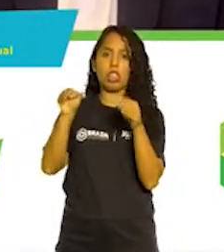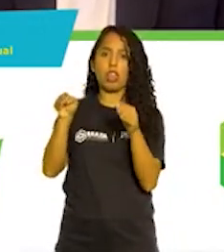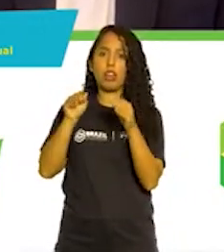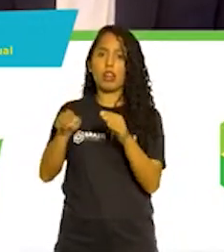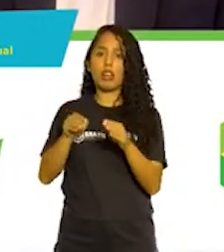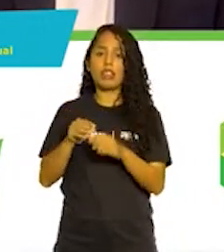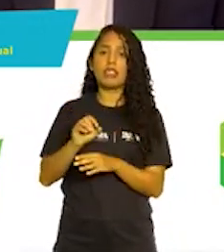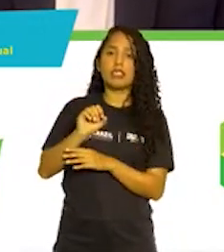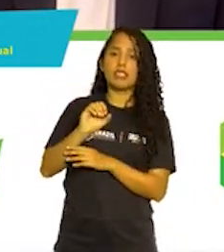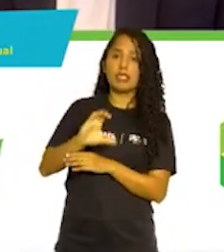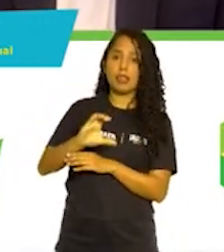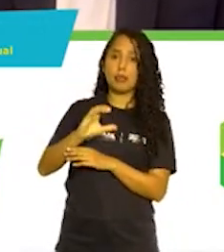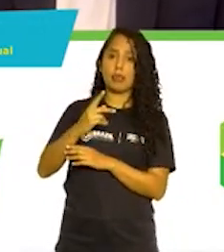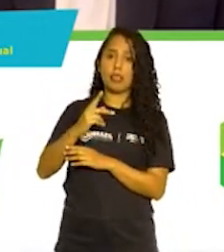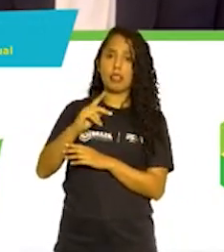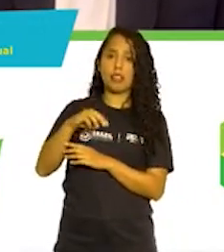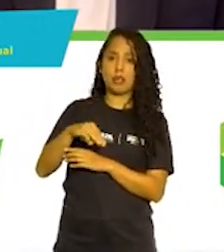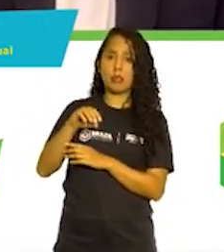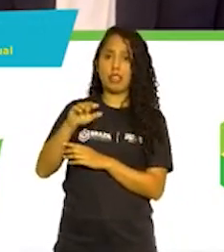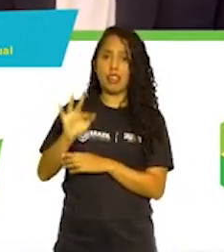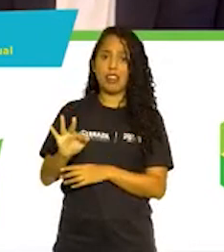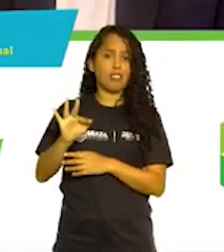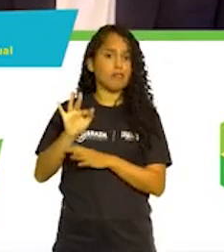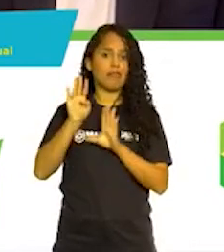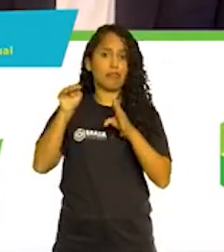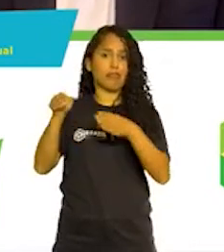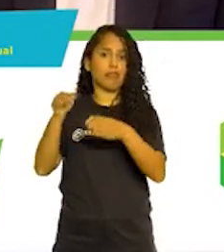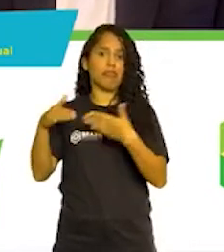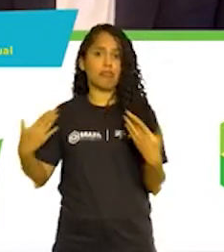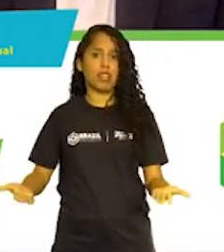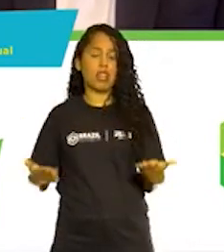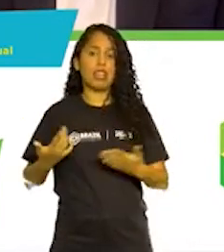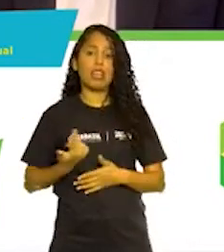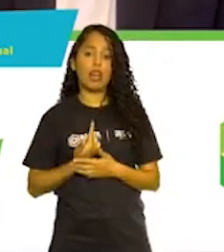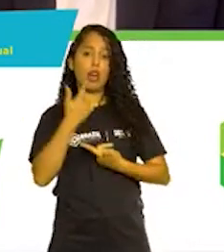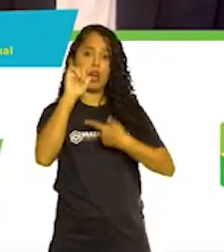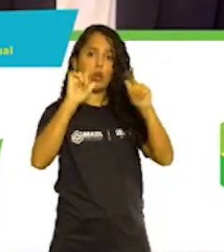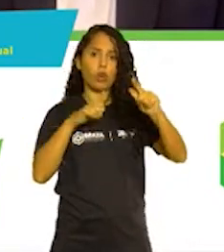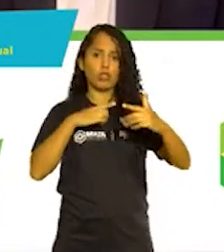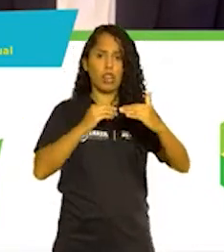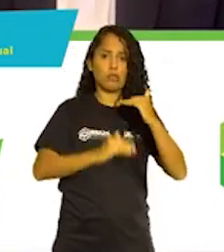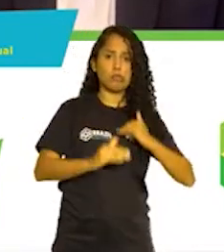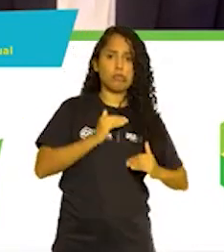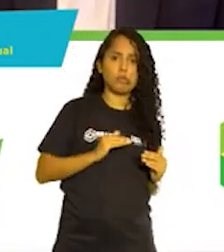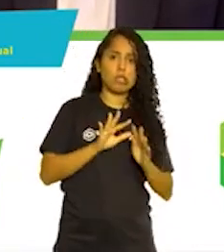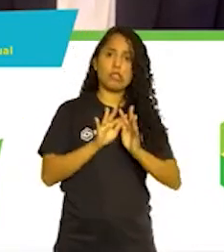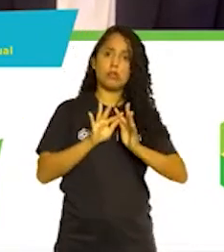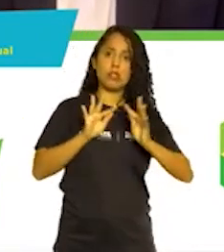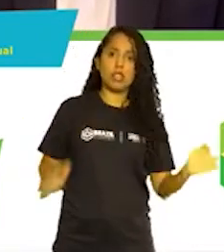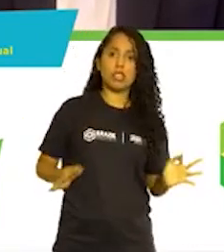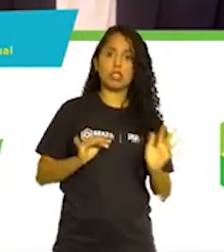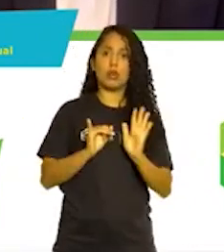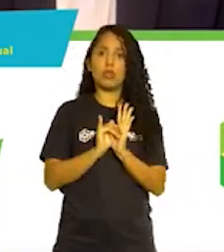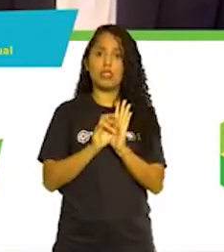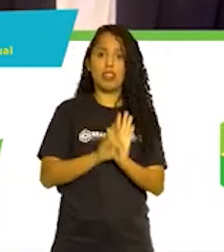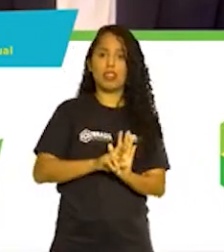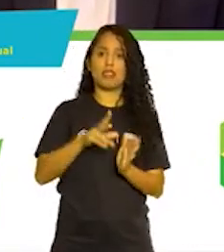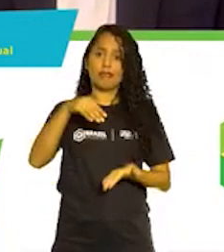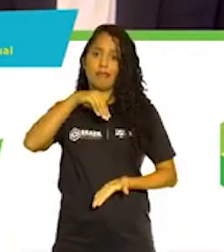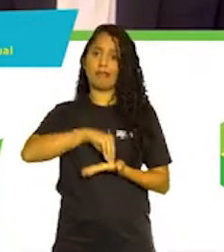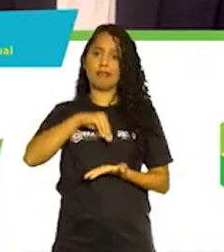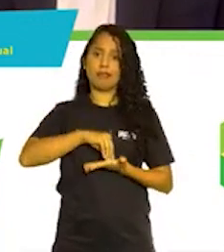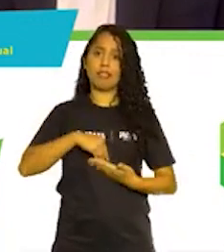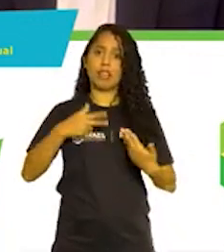é o CPMS. Enquanto isso, você não lida com as questões de regressividade e simplificação do imposto de renda. E aí dá